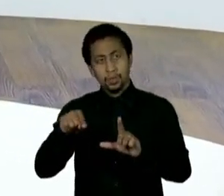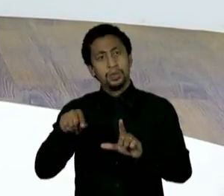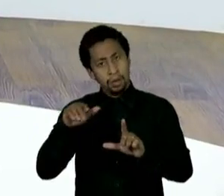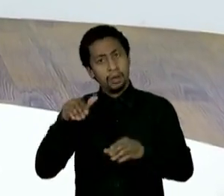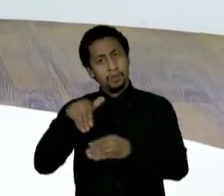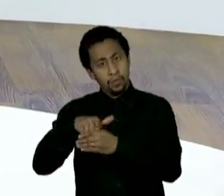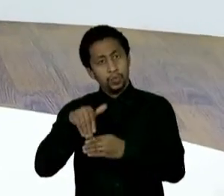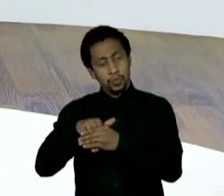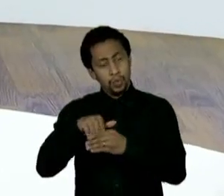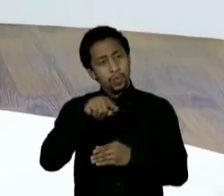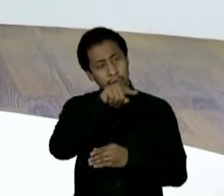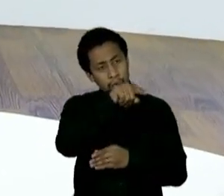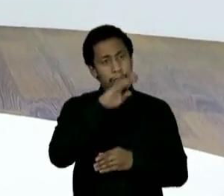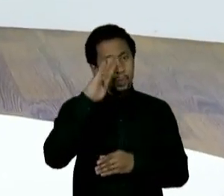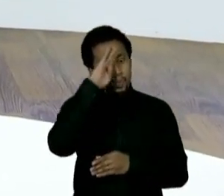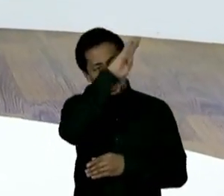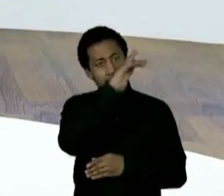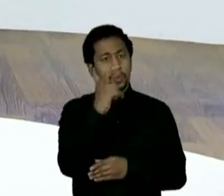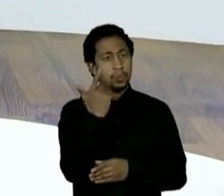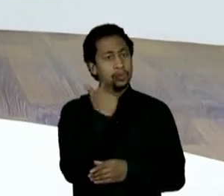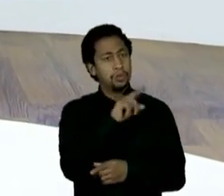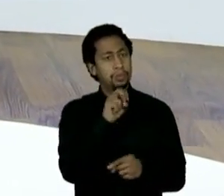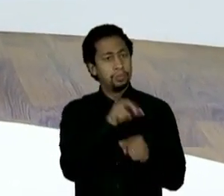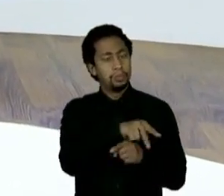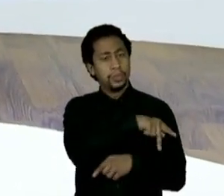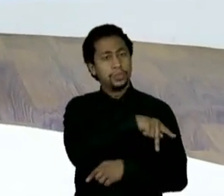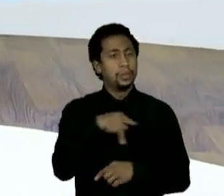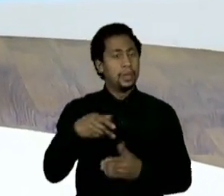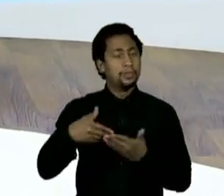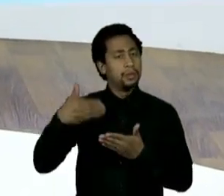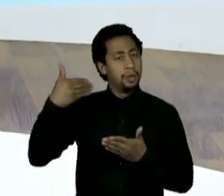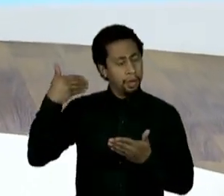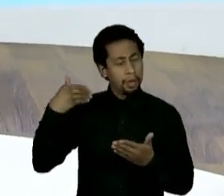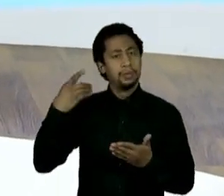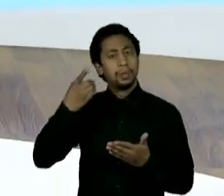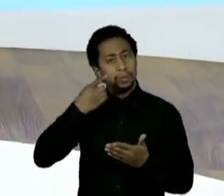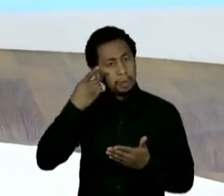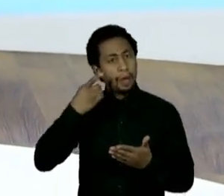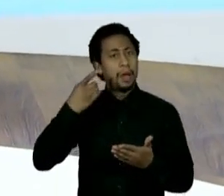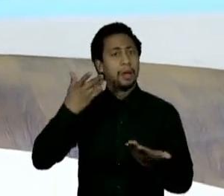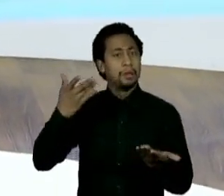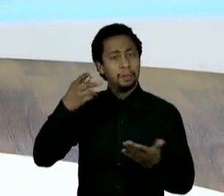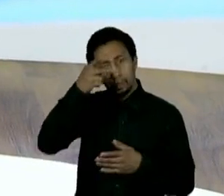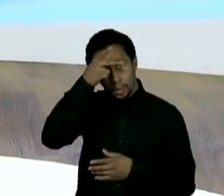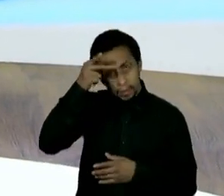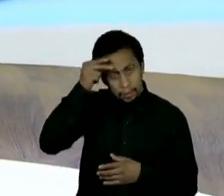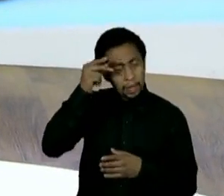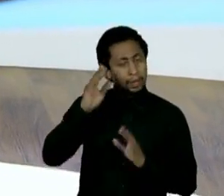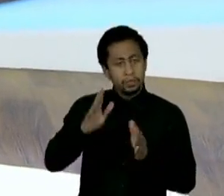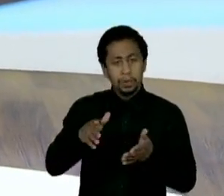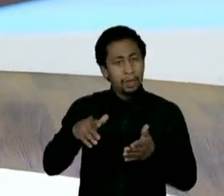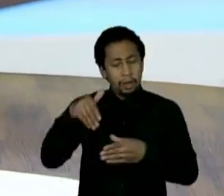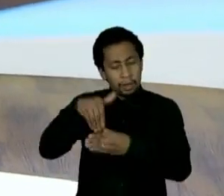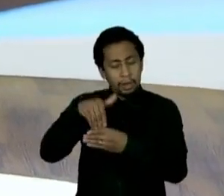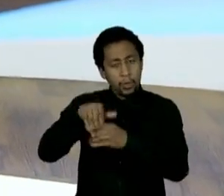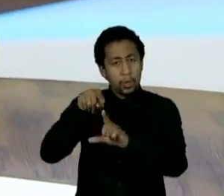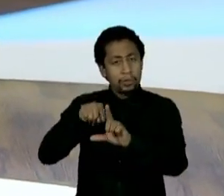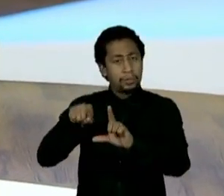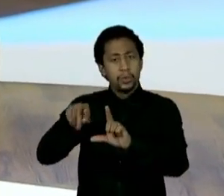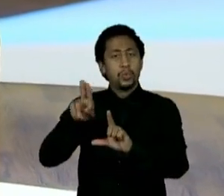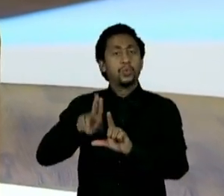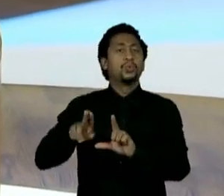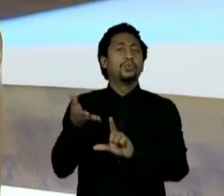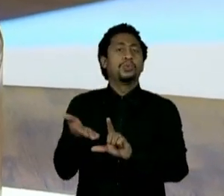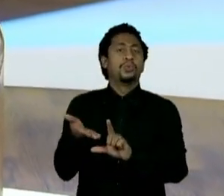por vezes eu fui derrotado mas enfim é a única que nós temos e ela super eficaz então não tem sentido você é